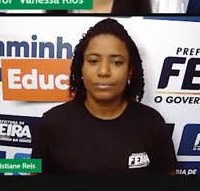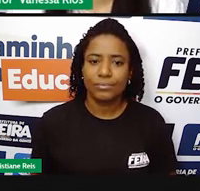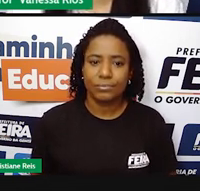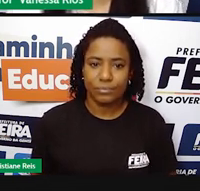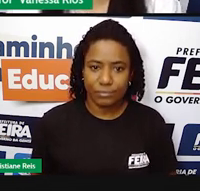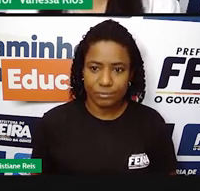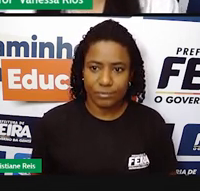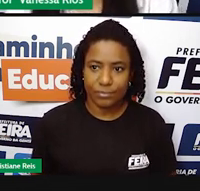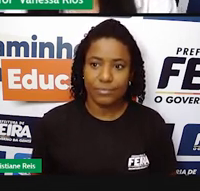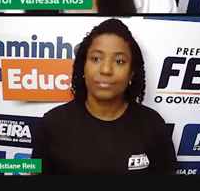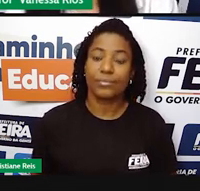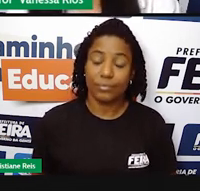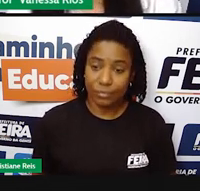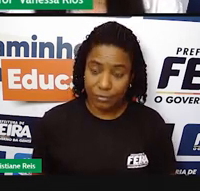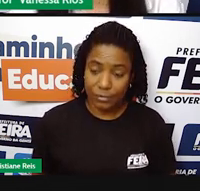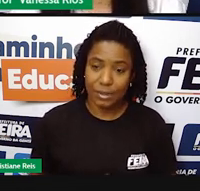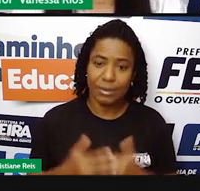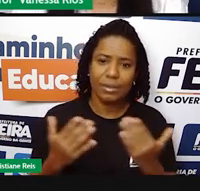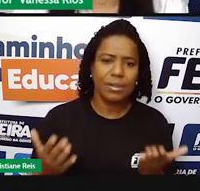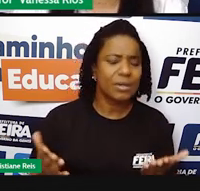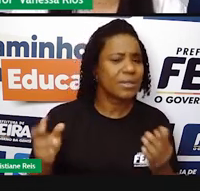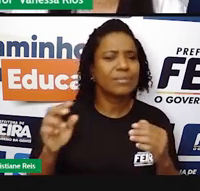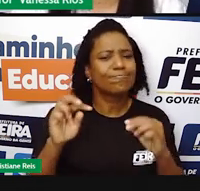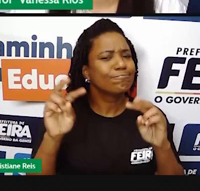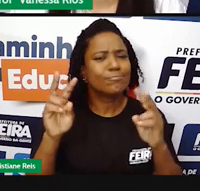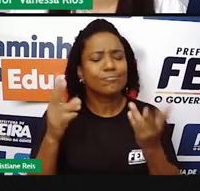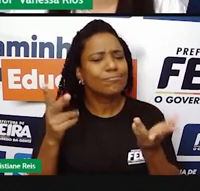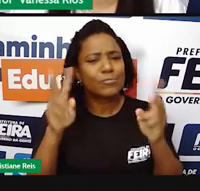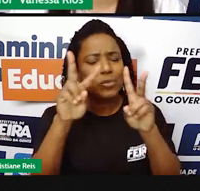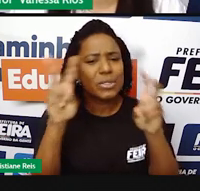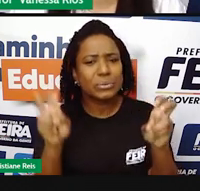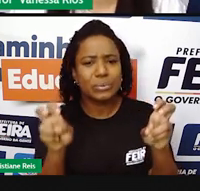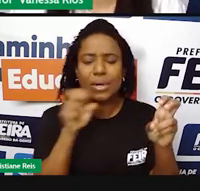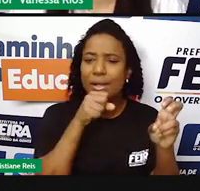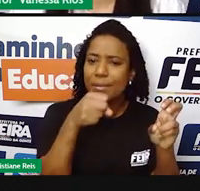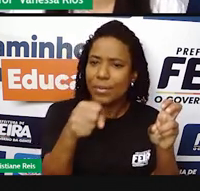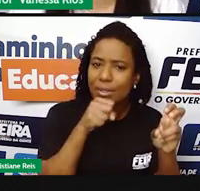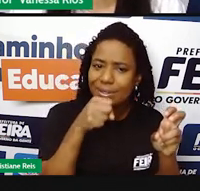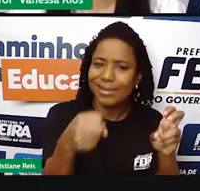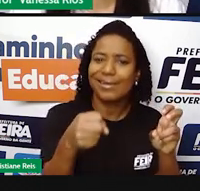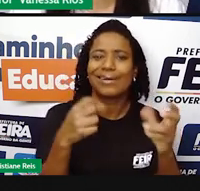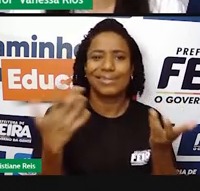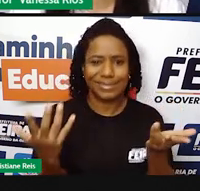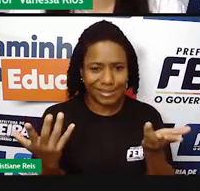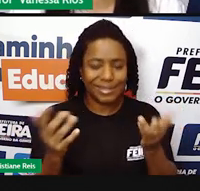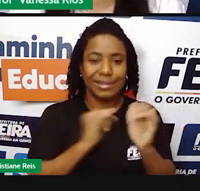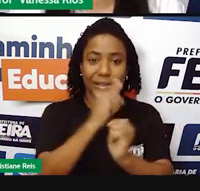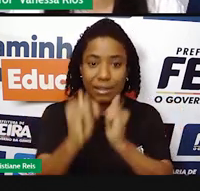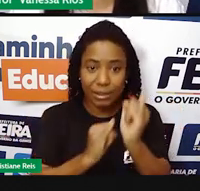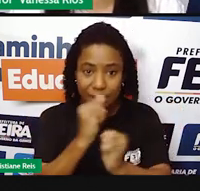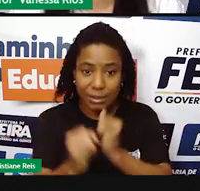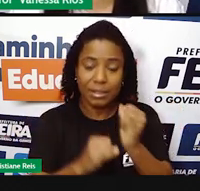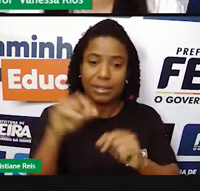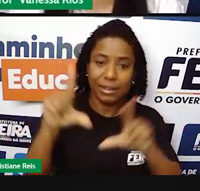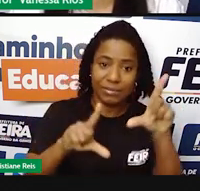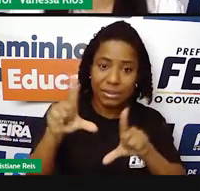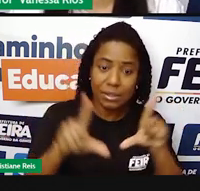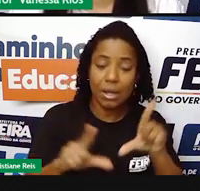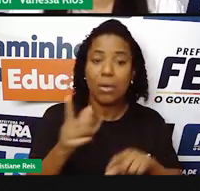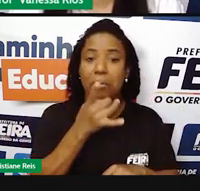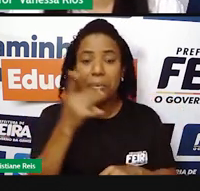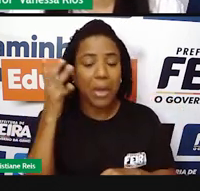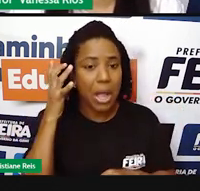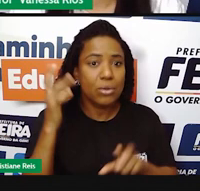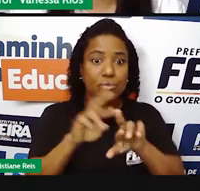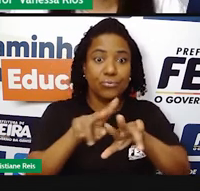Quando a gente fala em reportagem, é que eu estou falando aí sobre os meios de comunicação, onde esse tipo de texto pode